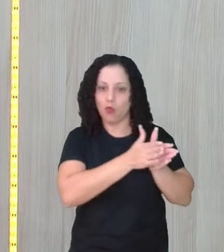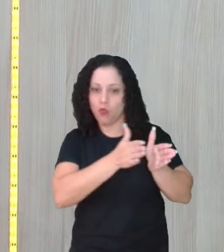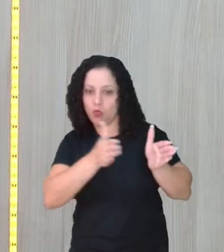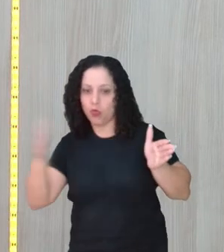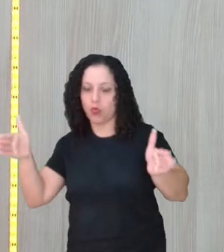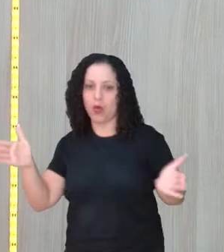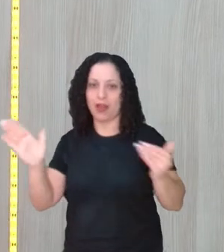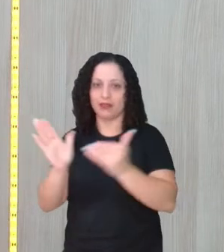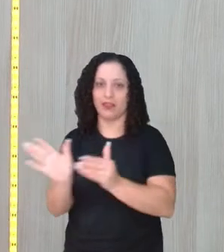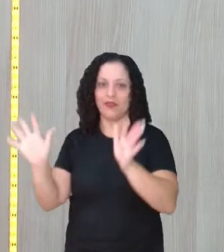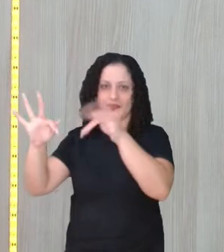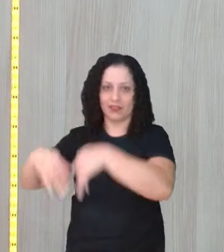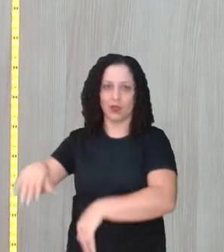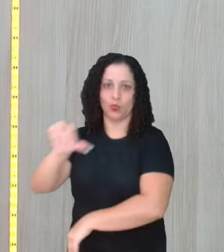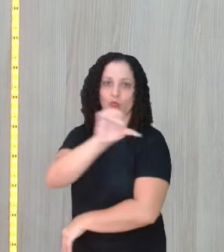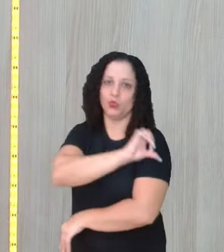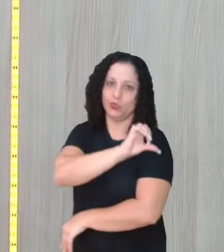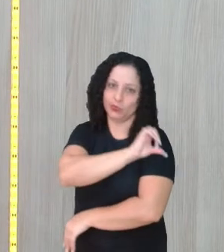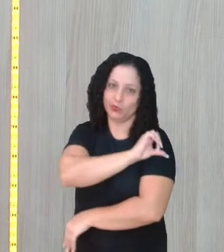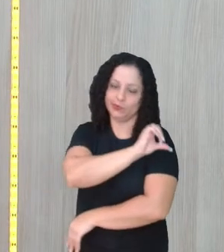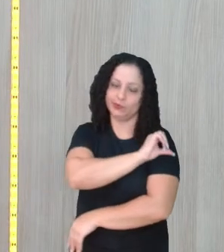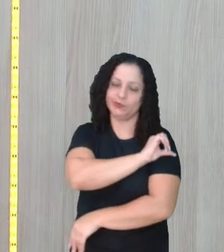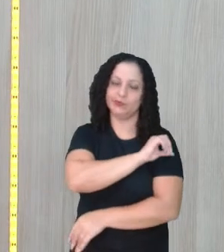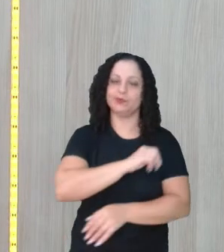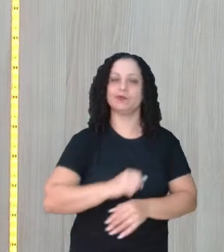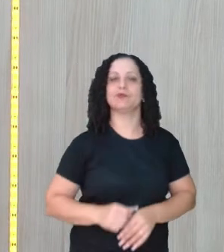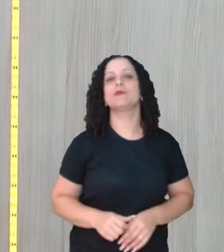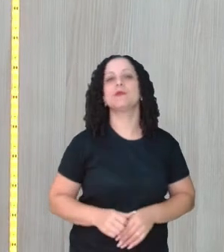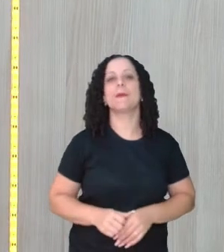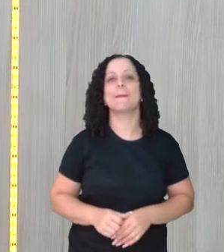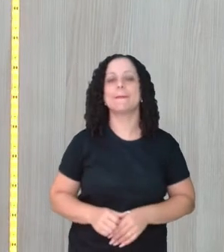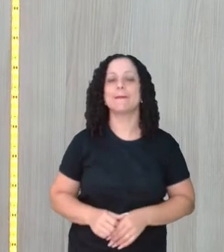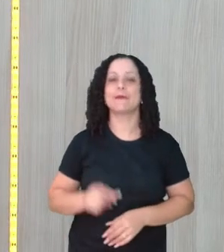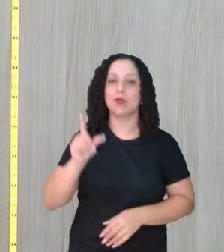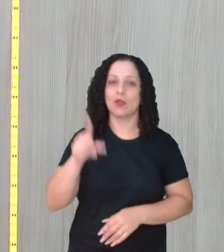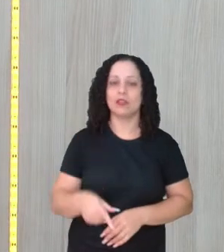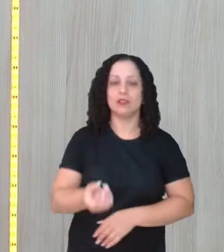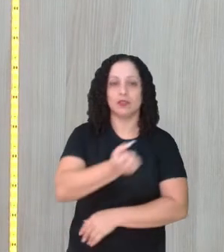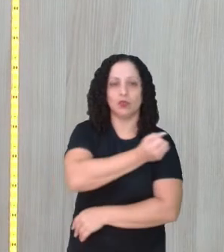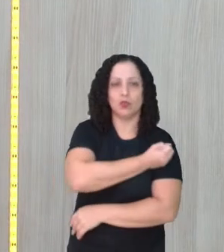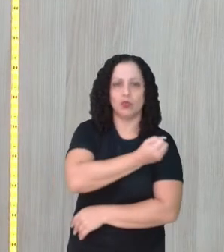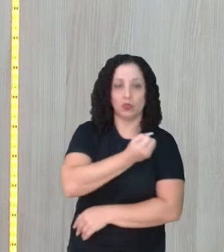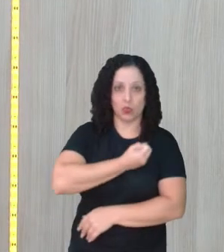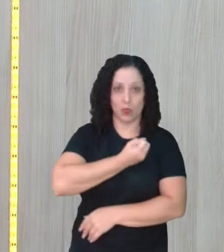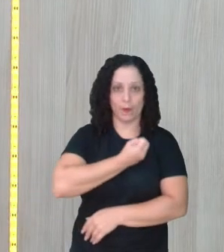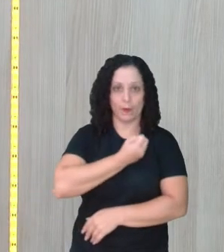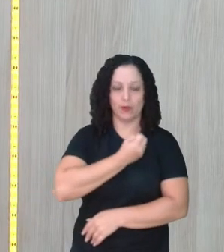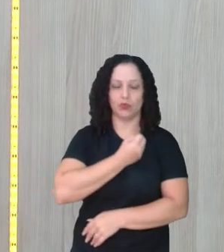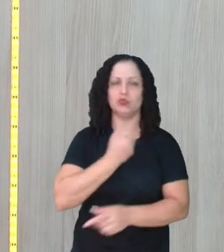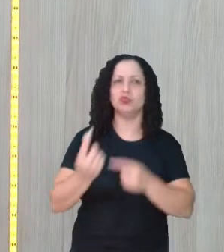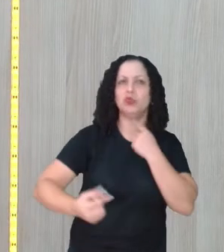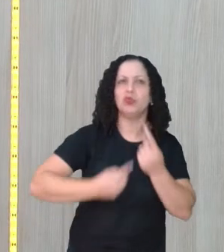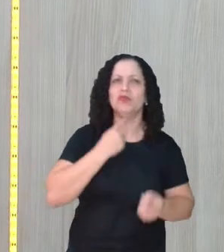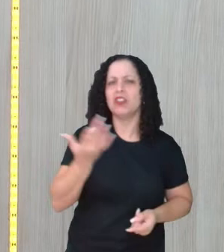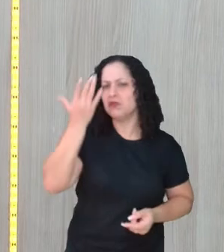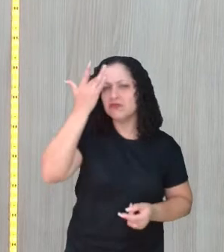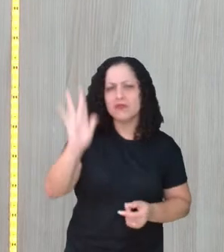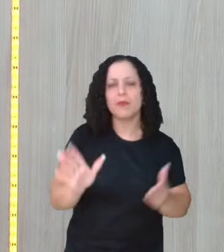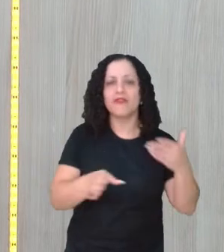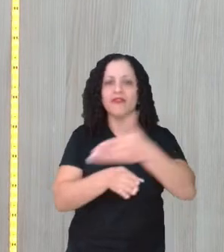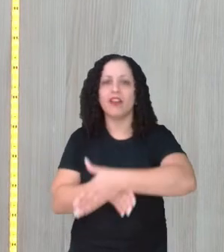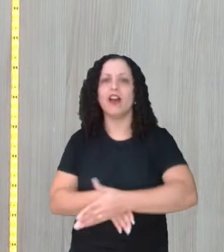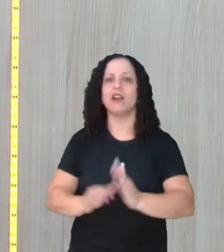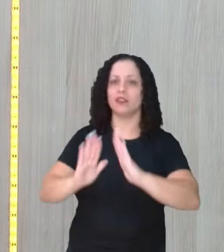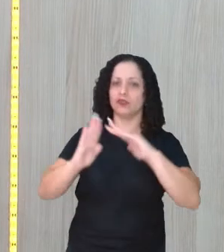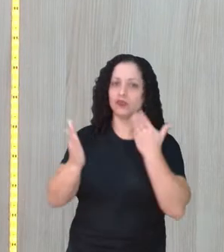última série na prefeitura. Tá? Então, esse número, quem tiver dúvida, vai lá na secretaria, solicita